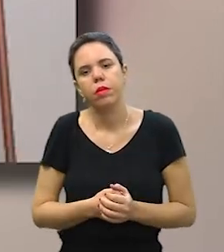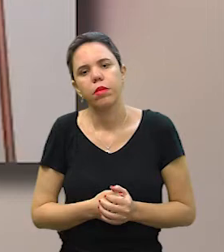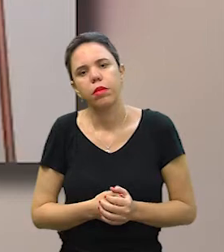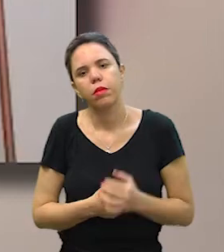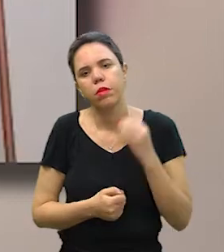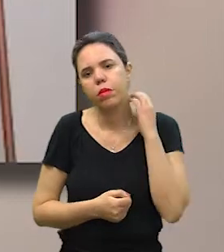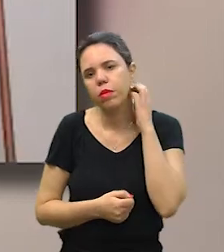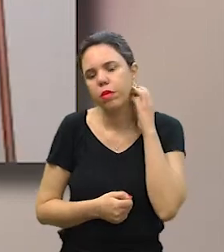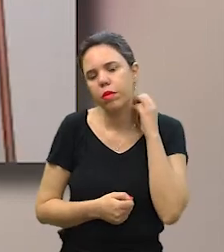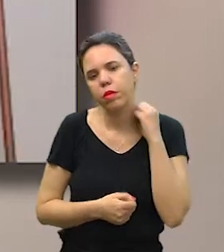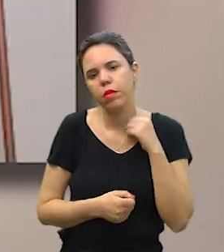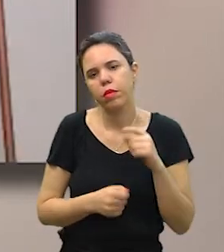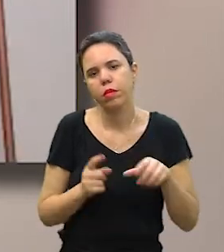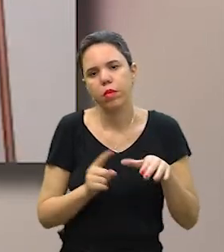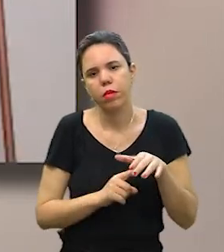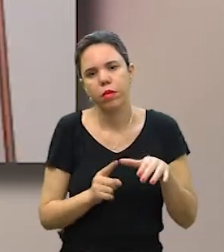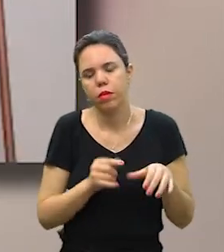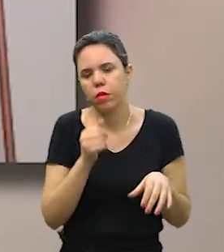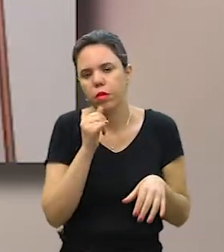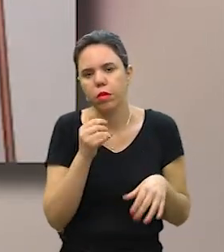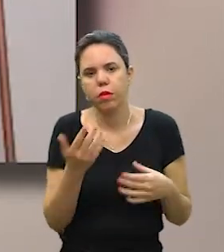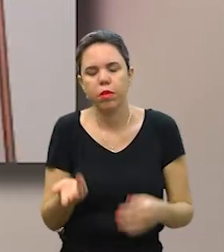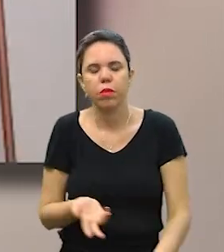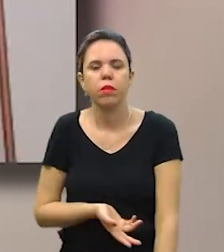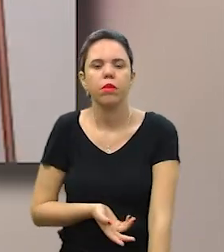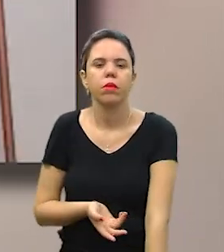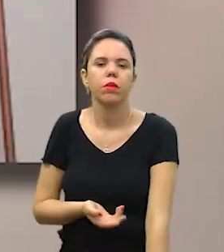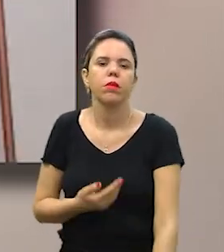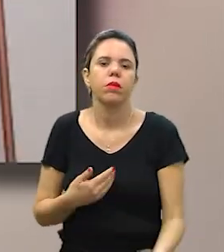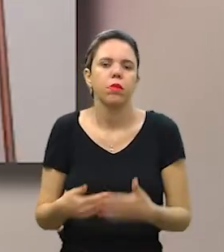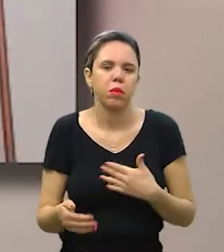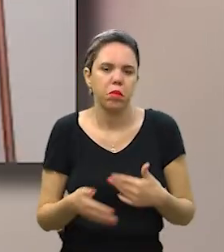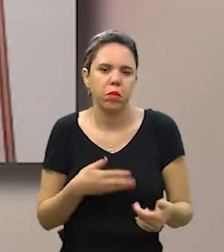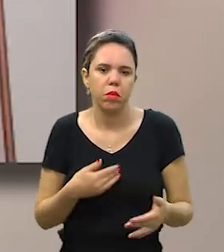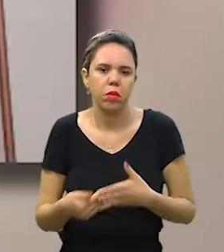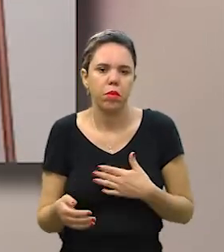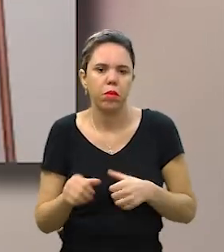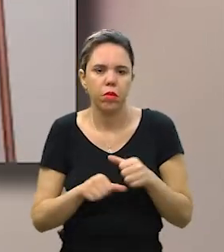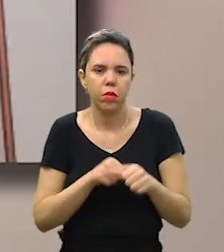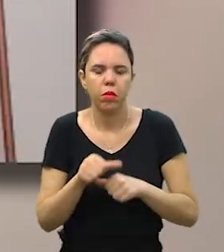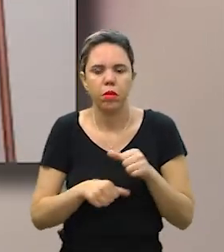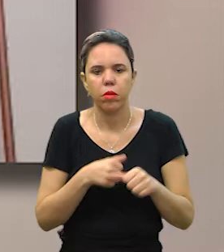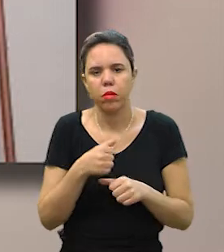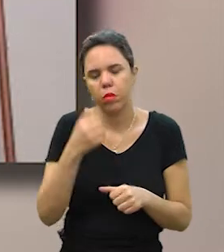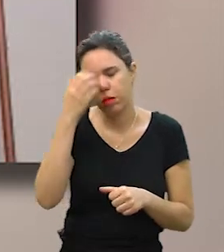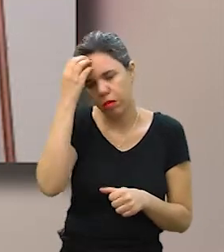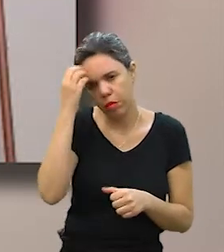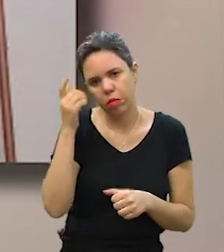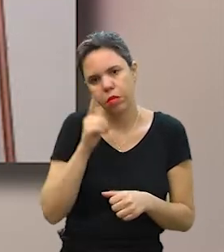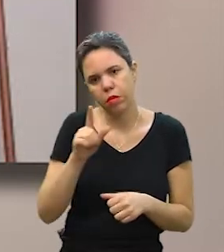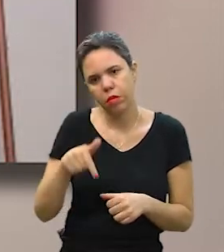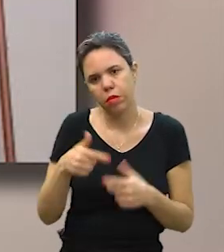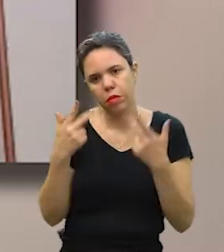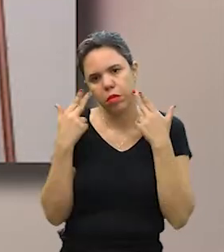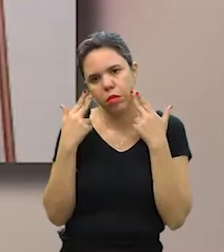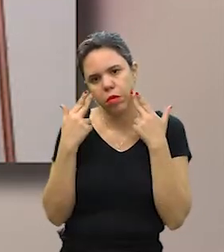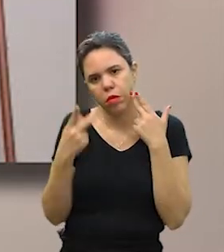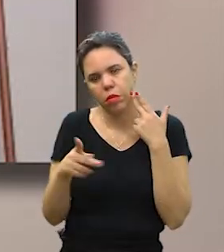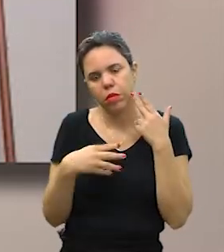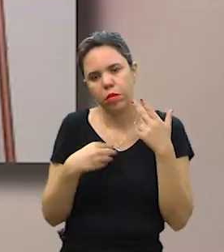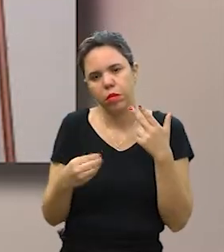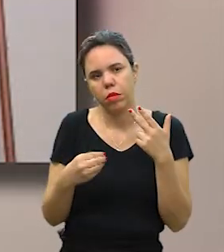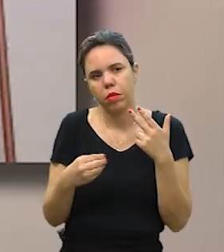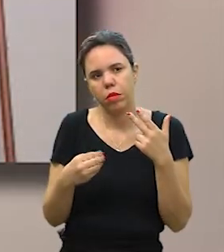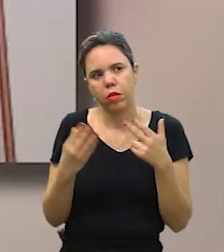no ambulatório, por exemplo, no consultório, que qualquer mudança do que ela considera normal no seu